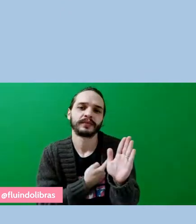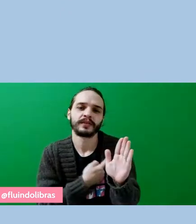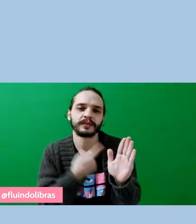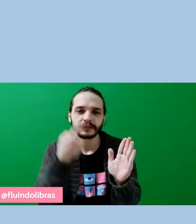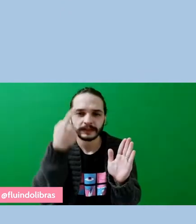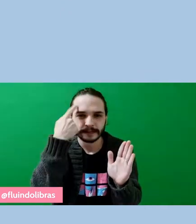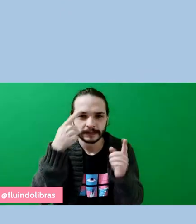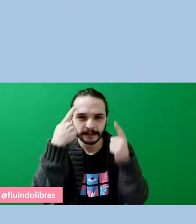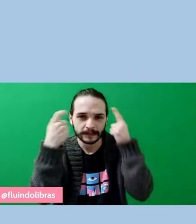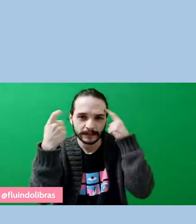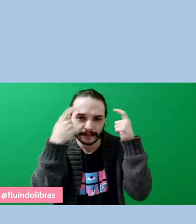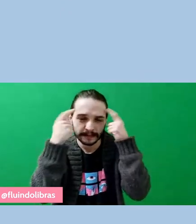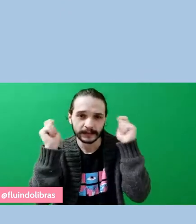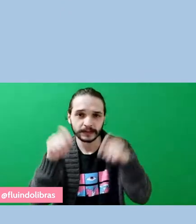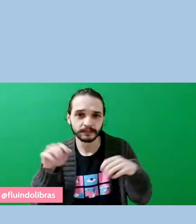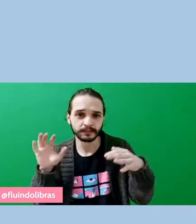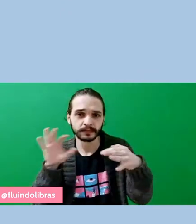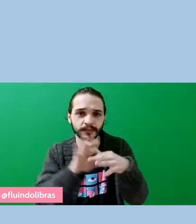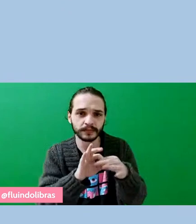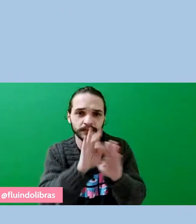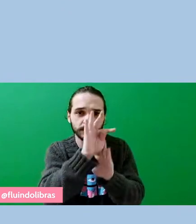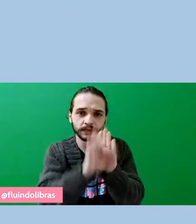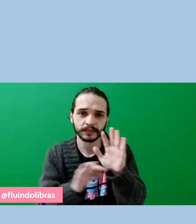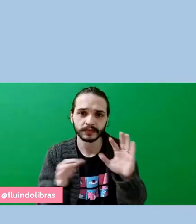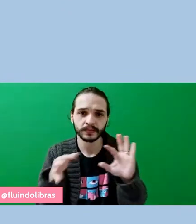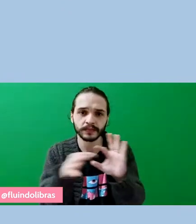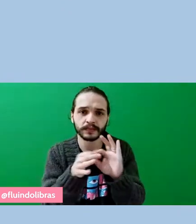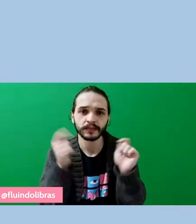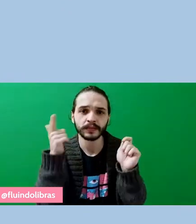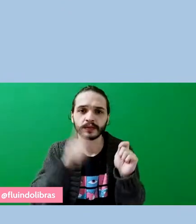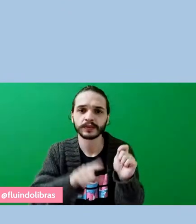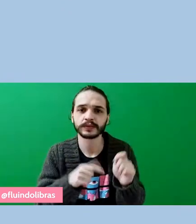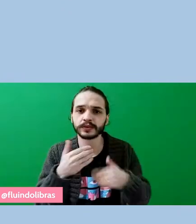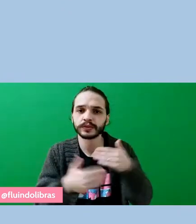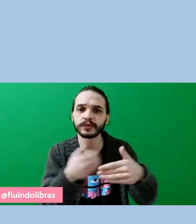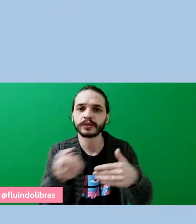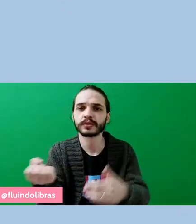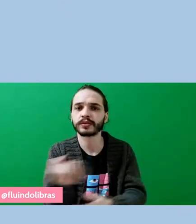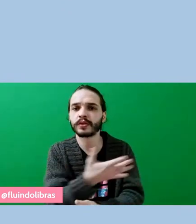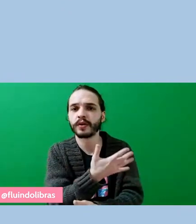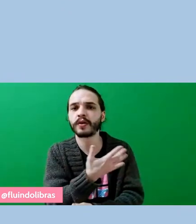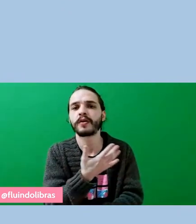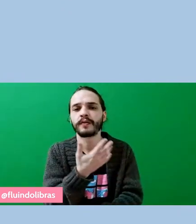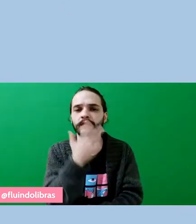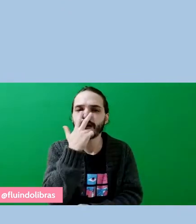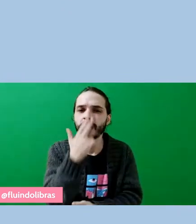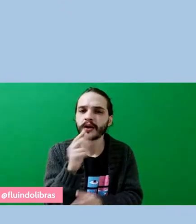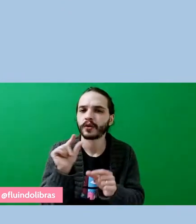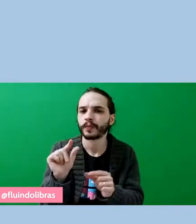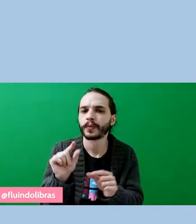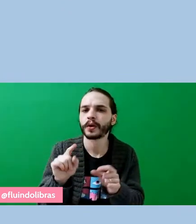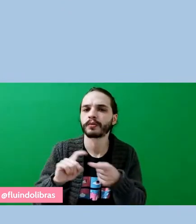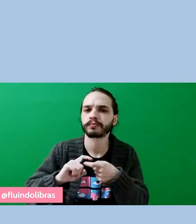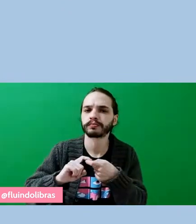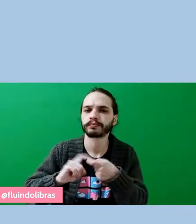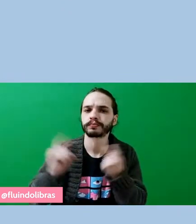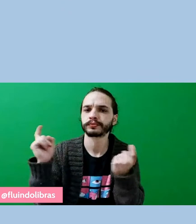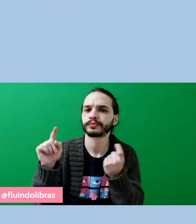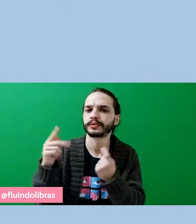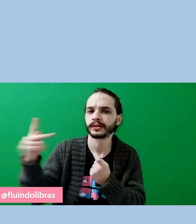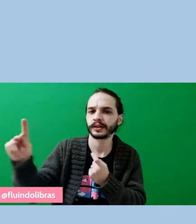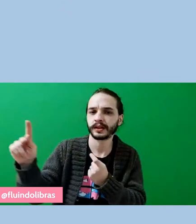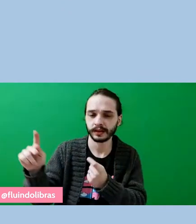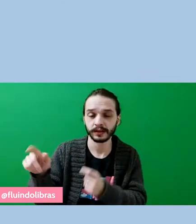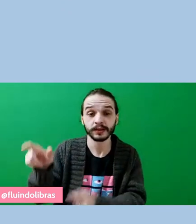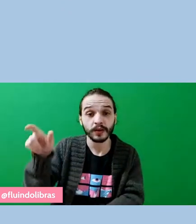e conexões com o texto que dispararam um novo processo, na verdade, que é um pouco independente do processo dele, quase. Mas, enfim, o Pommerat é esse